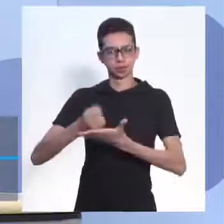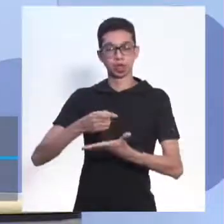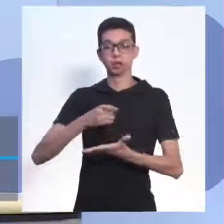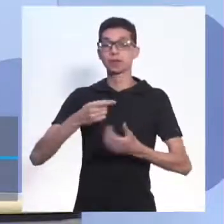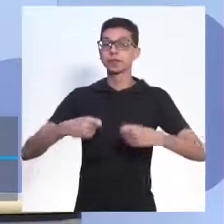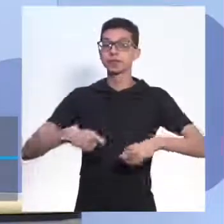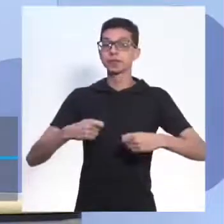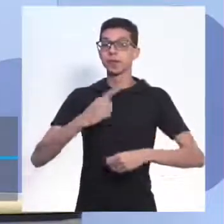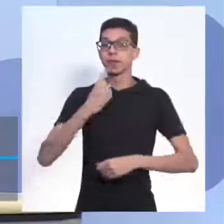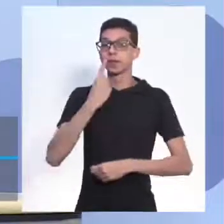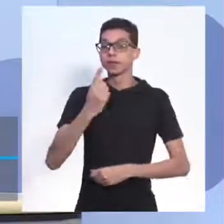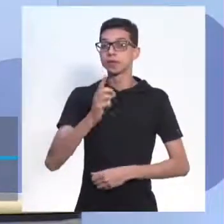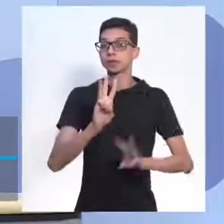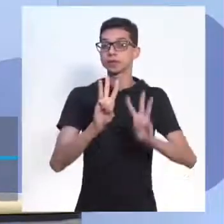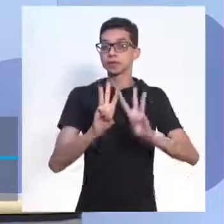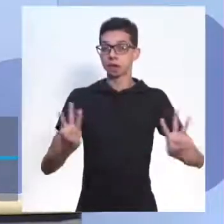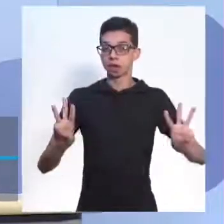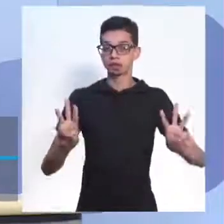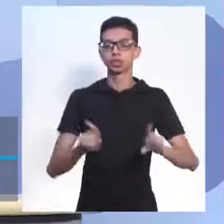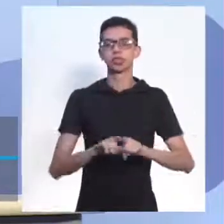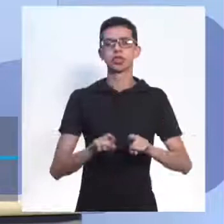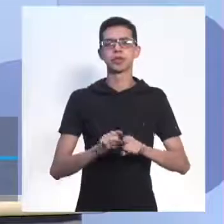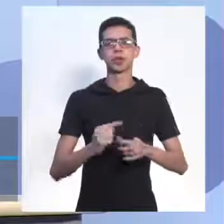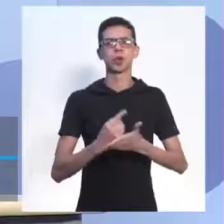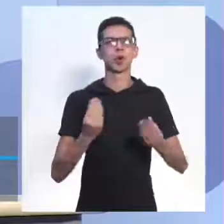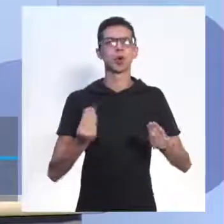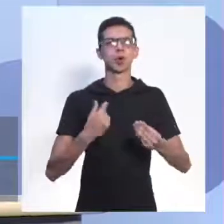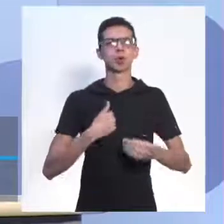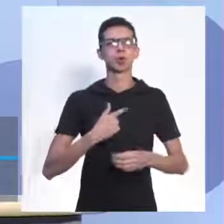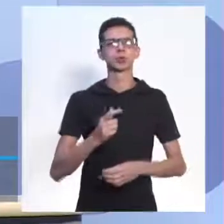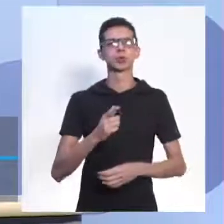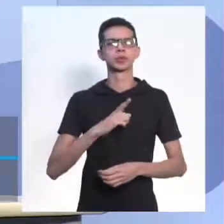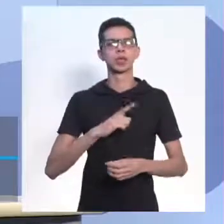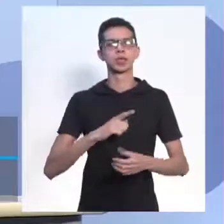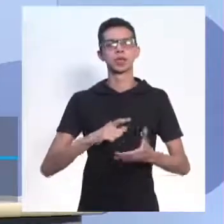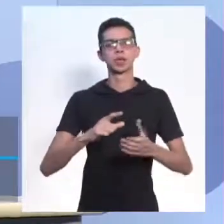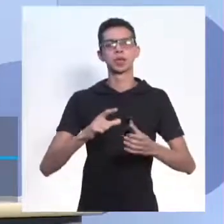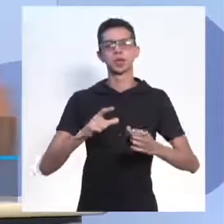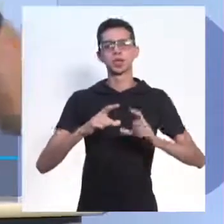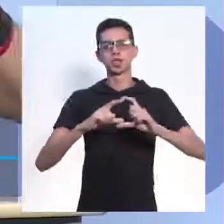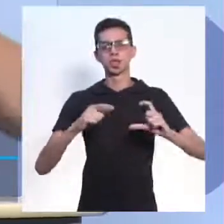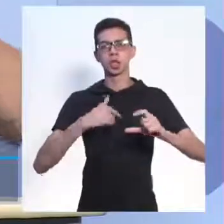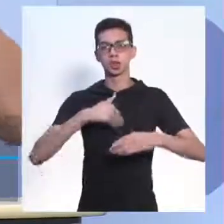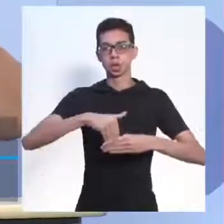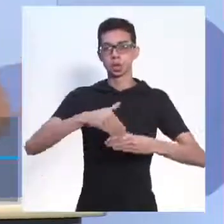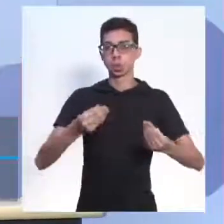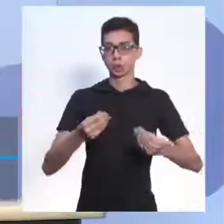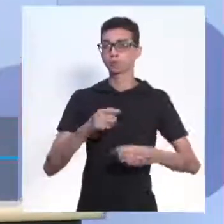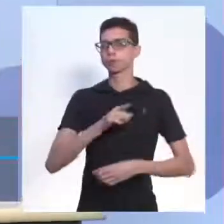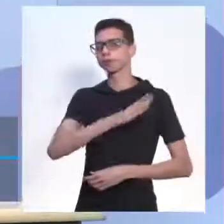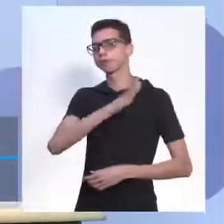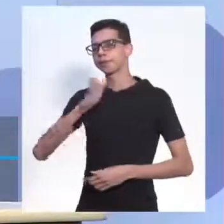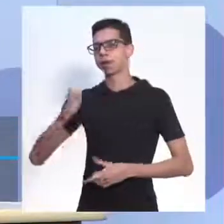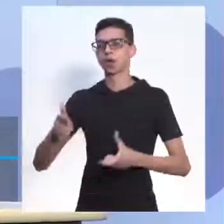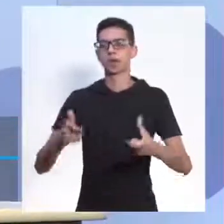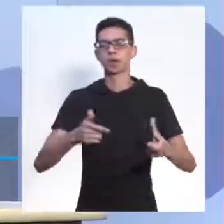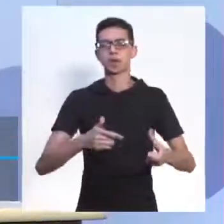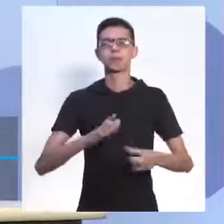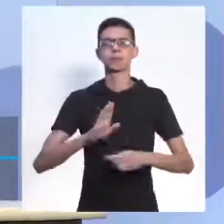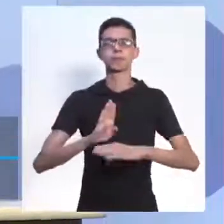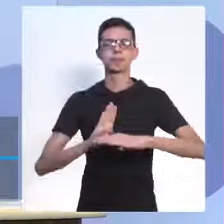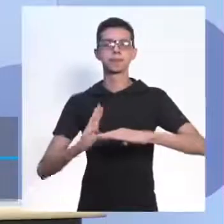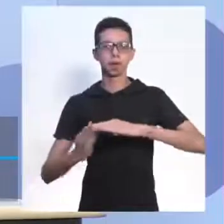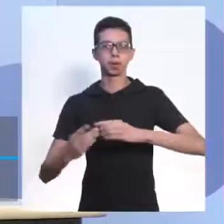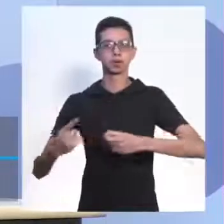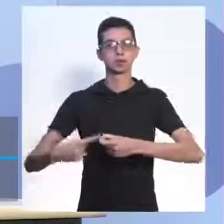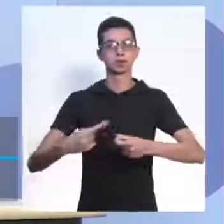fazendo atendimento online e perguntou como eu tiro o meu título de eleitor normalmente vai no Cartório Eleitoral cada bairro cada lugar da cidade tem